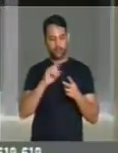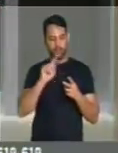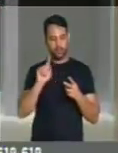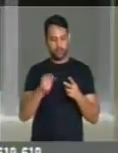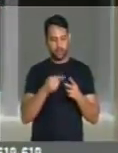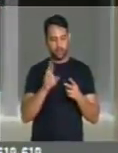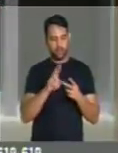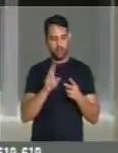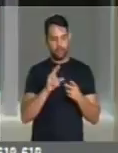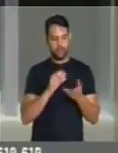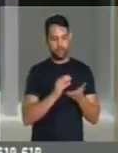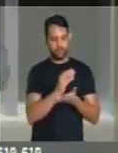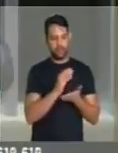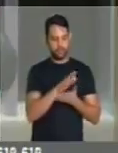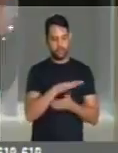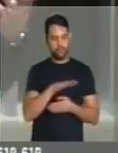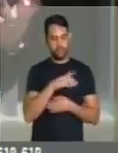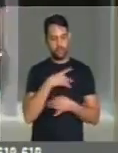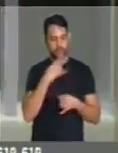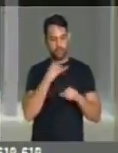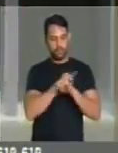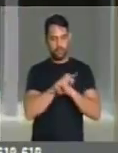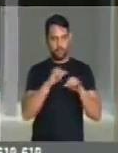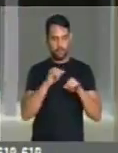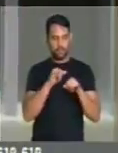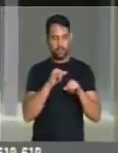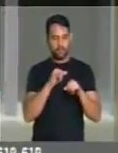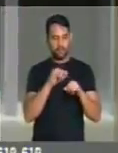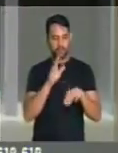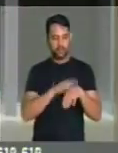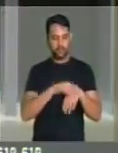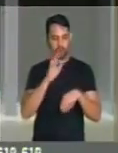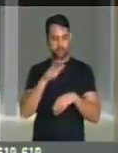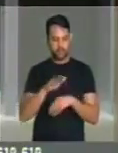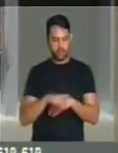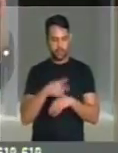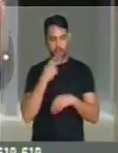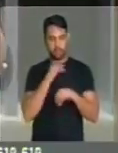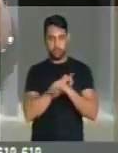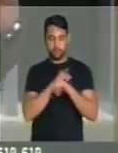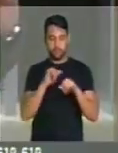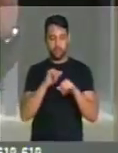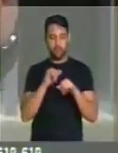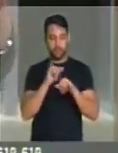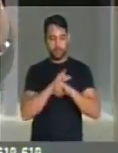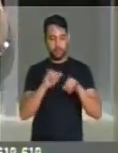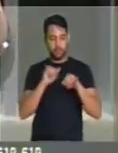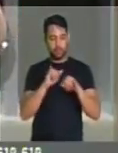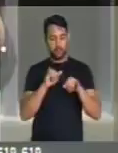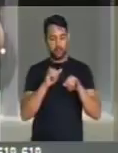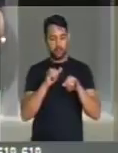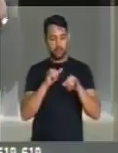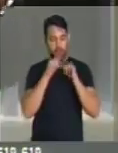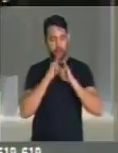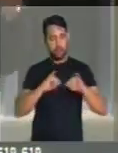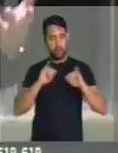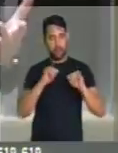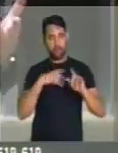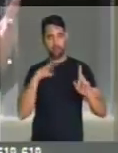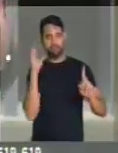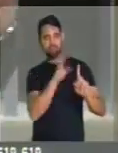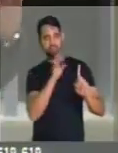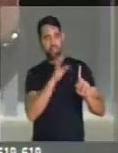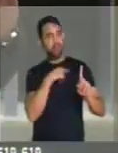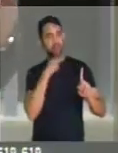mil reais de investimento, a campanha proporcionalmente mais barata e uma campanha que não atacou